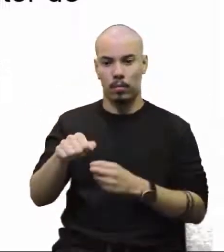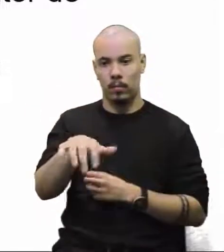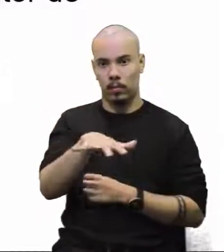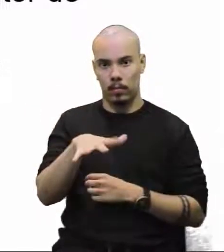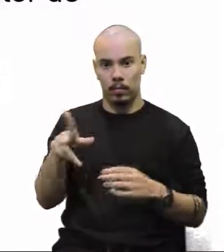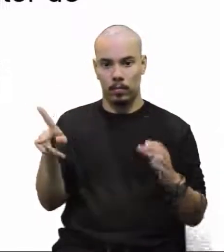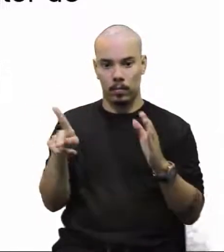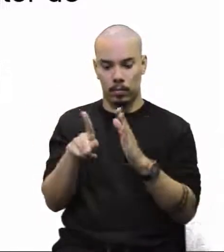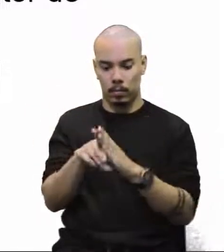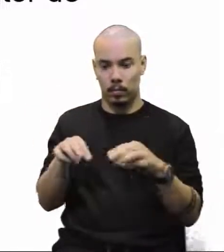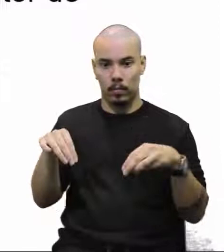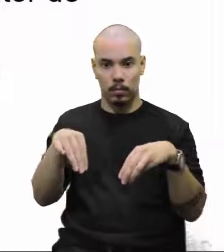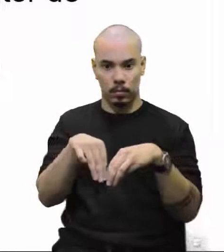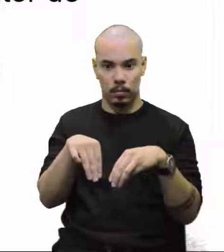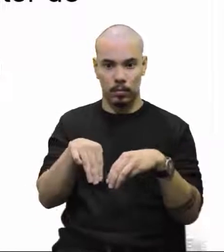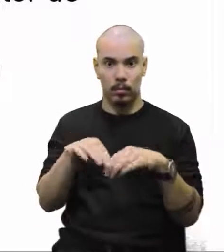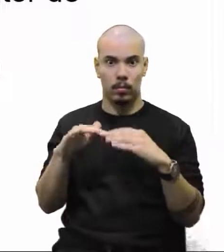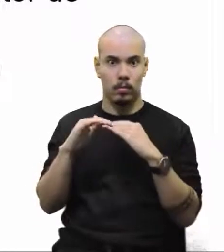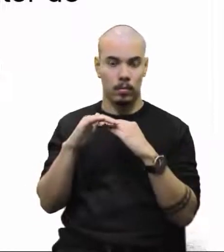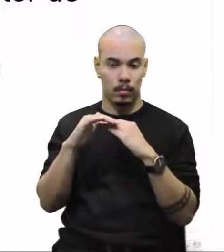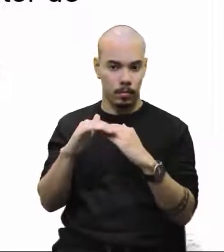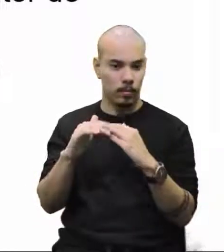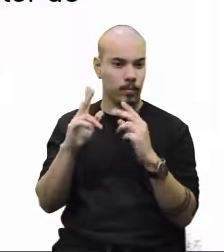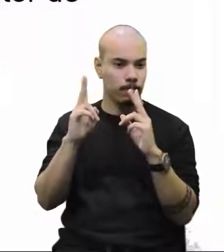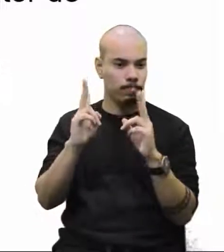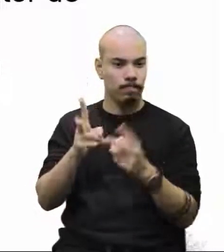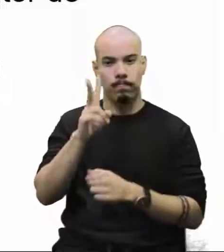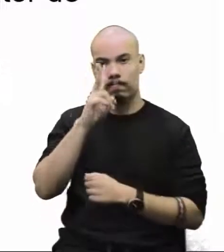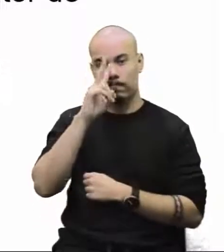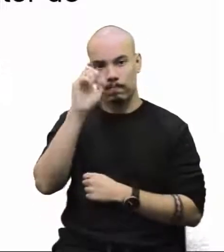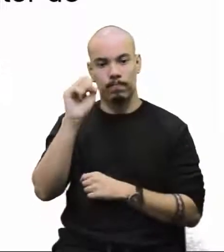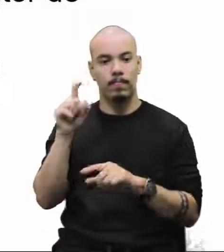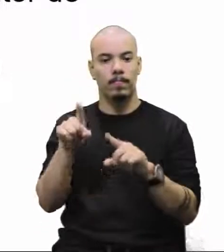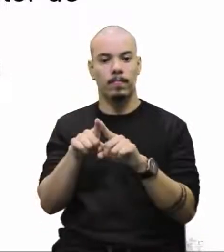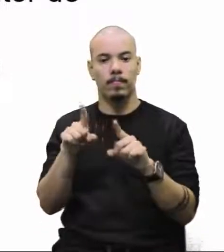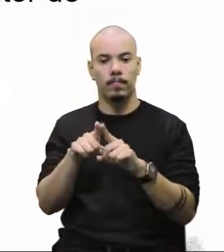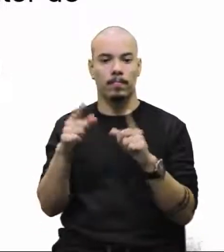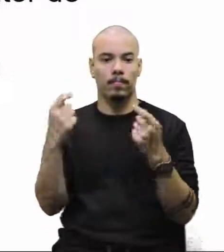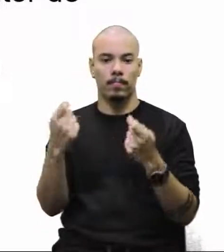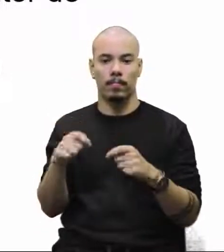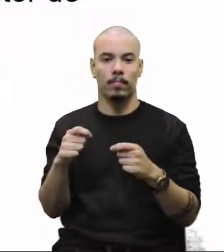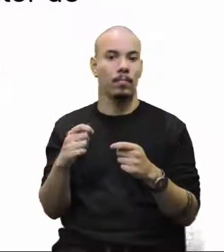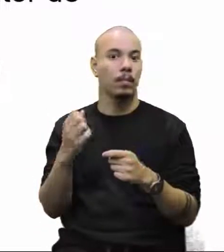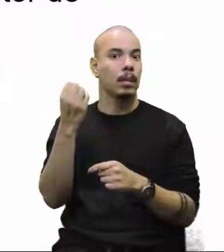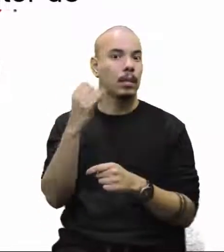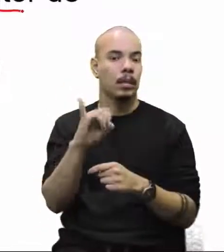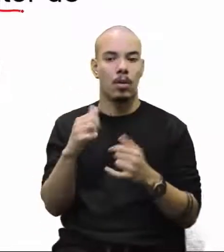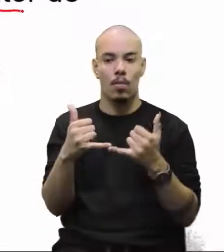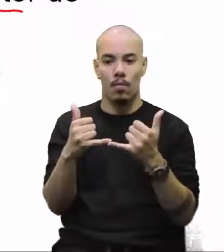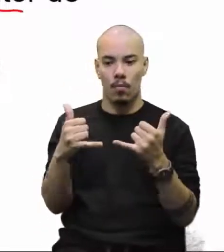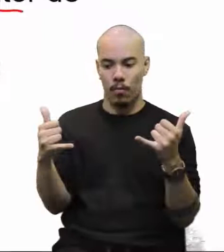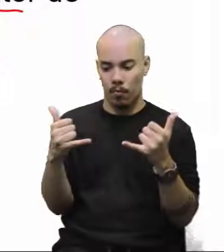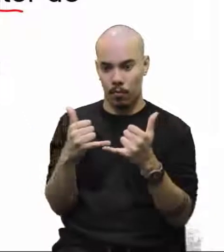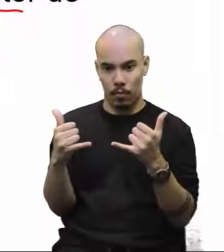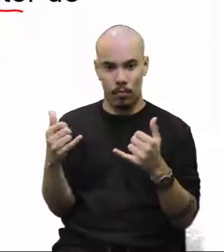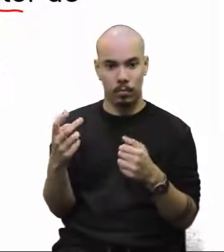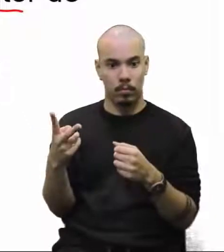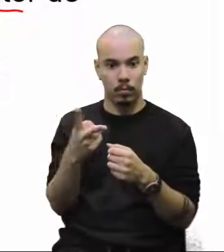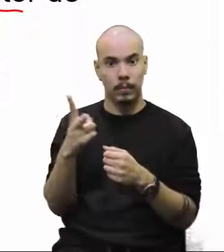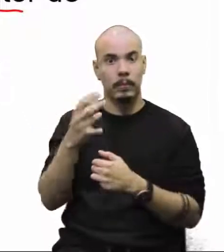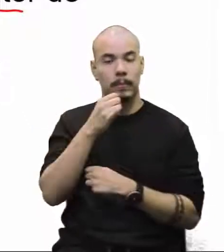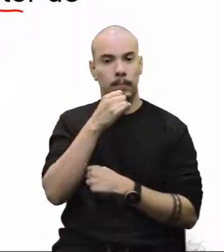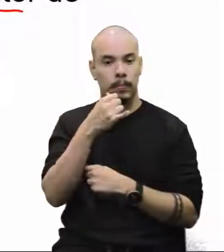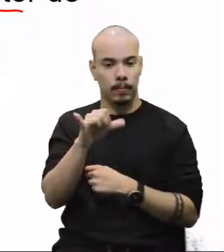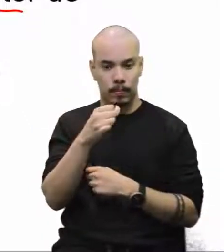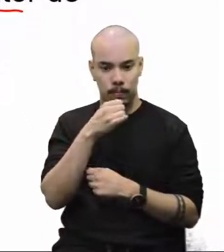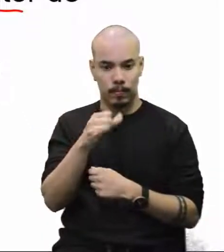campo magnético uniforme. A mesma força surge também quando um fio condutor de